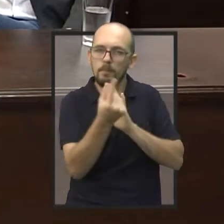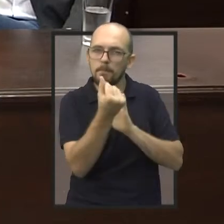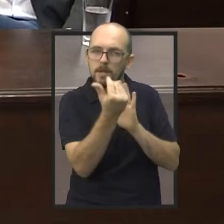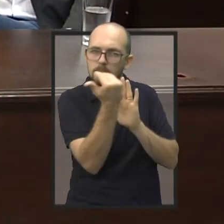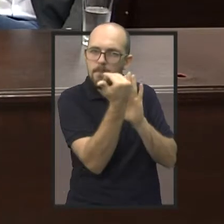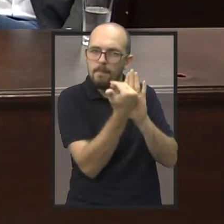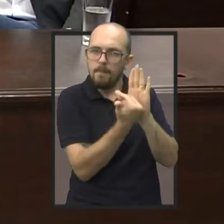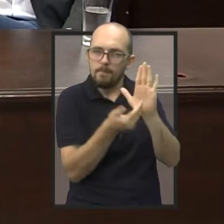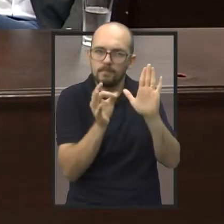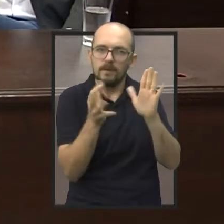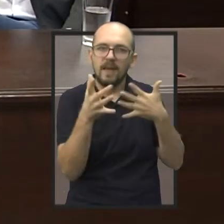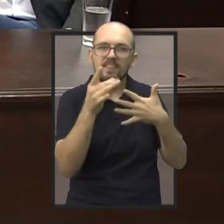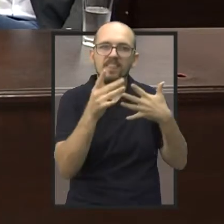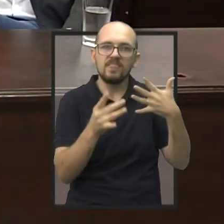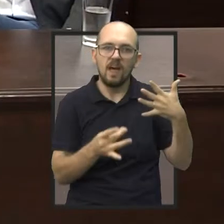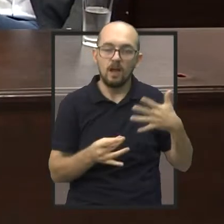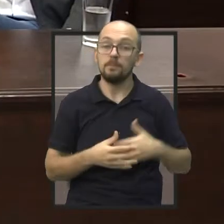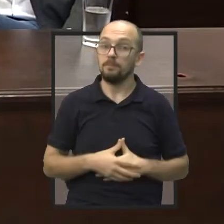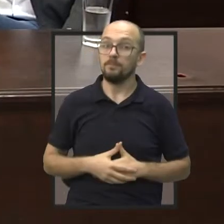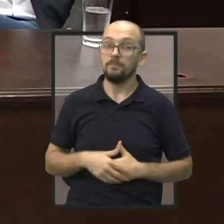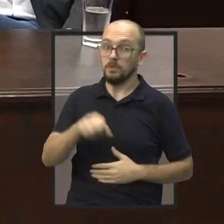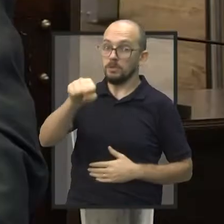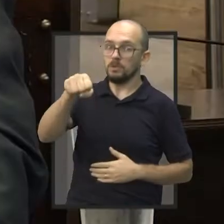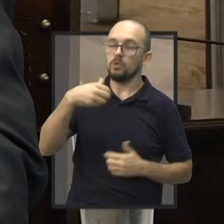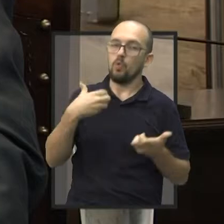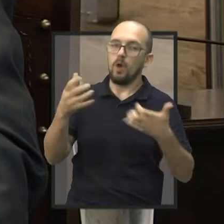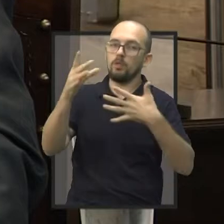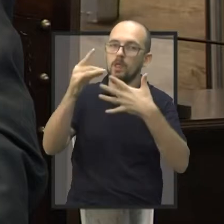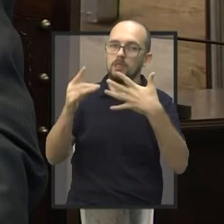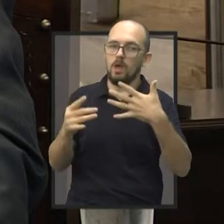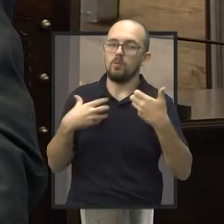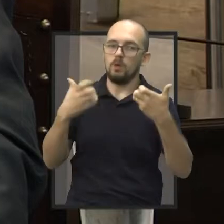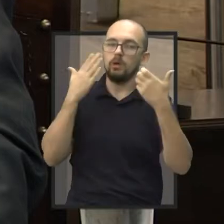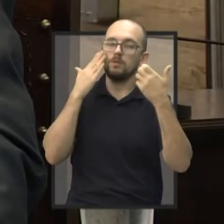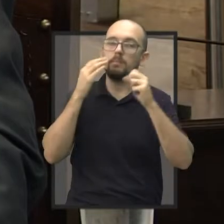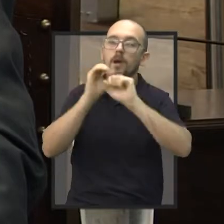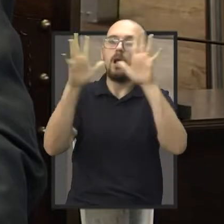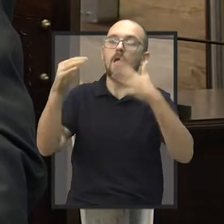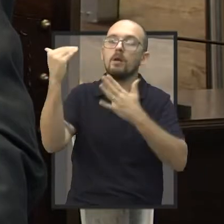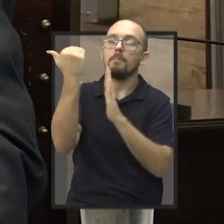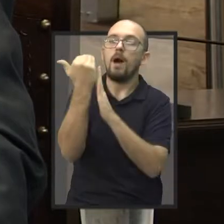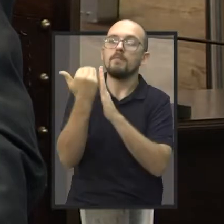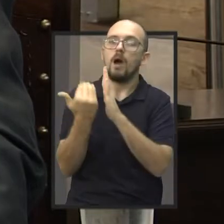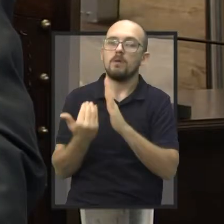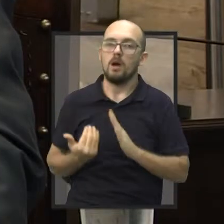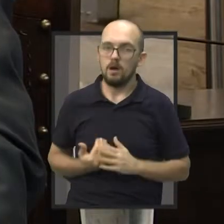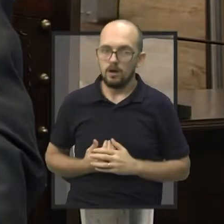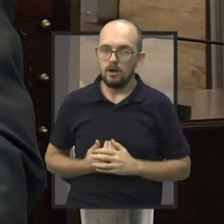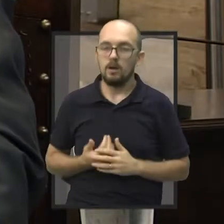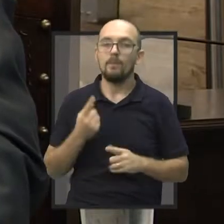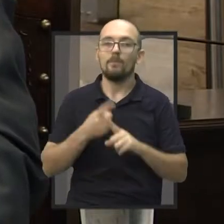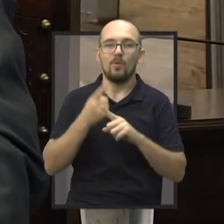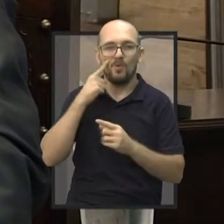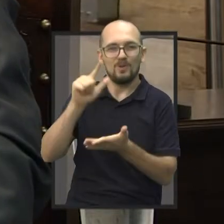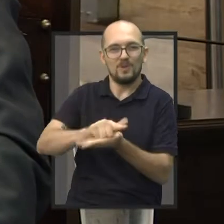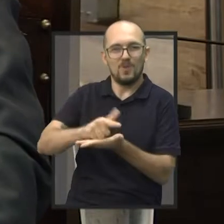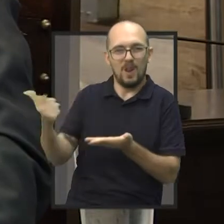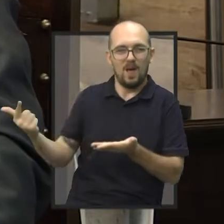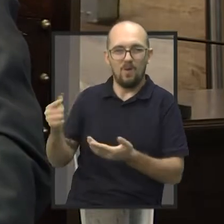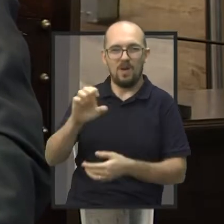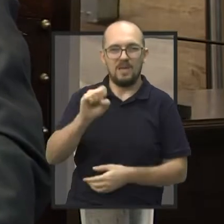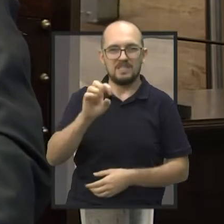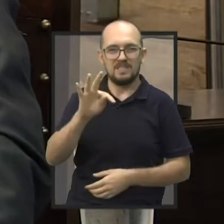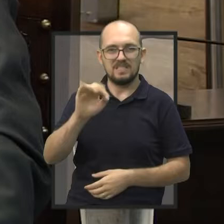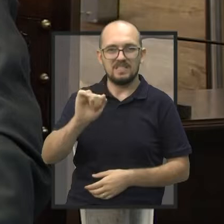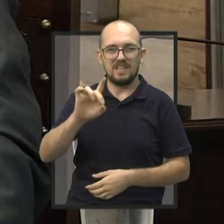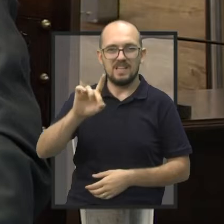mais informações, mais detalhes? Exato, porque denúncias, elas povoam. Você vê que no Estadão de domingo passado